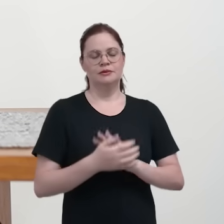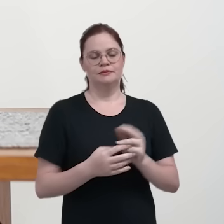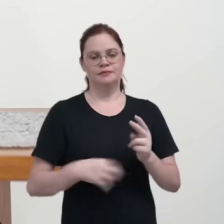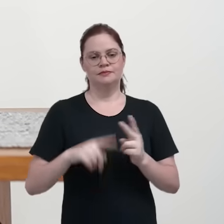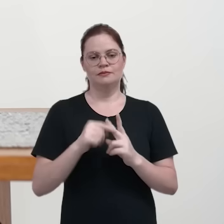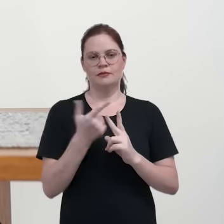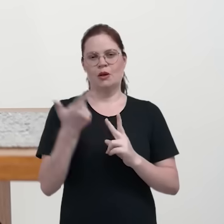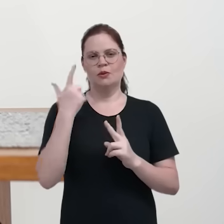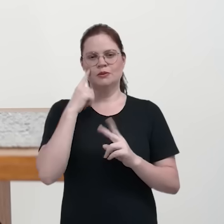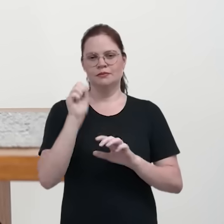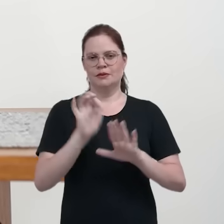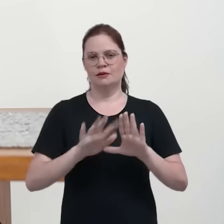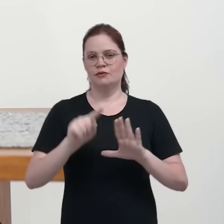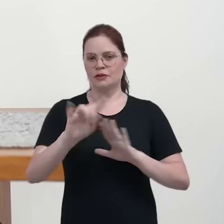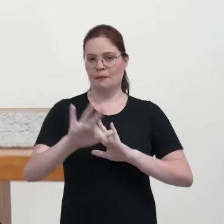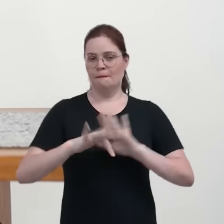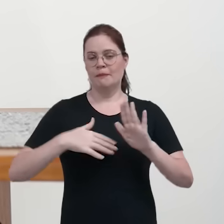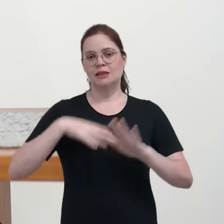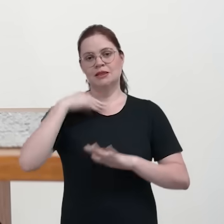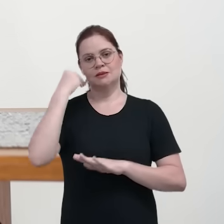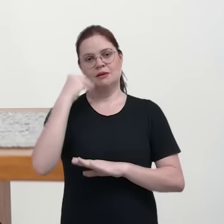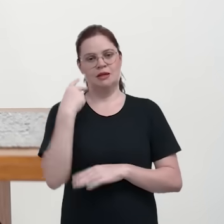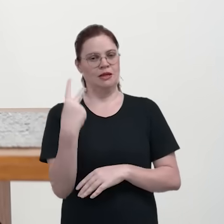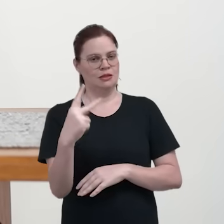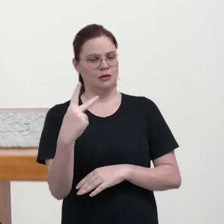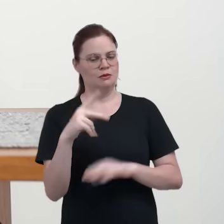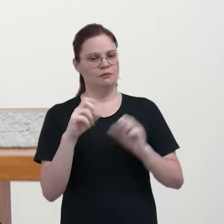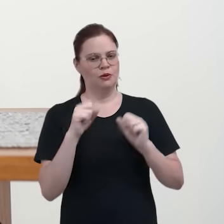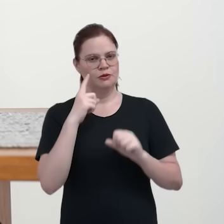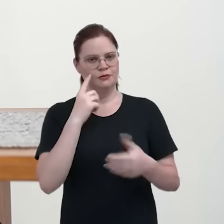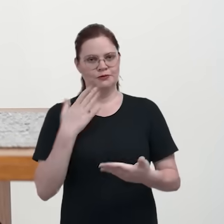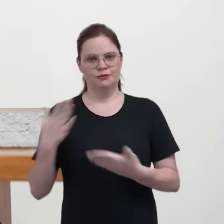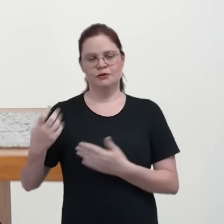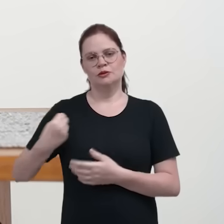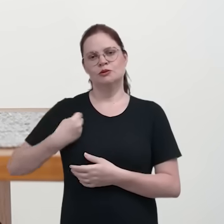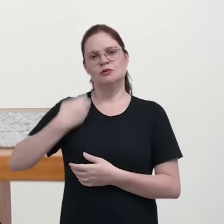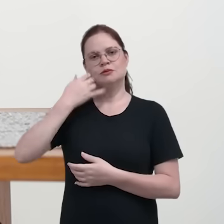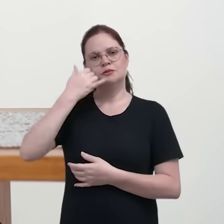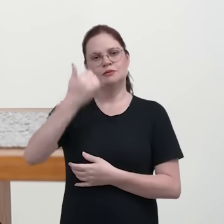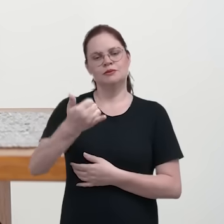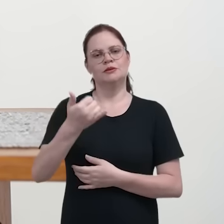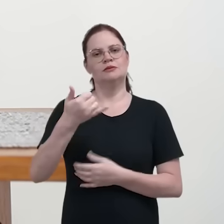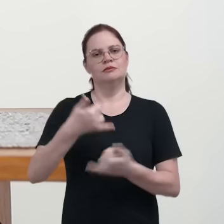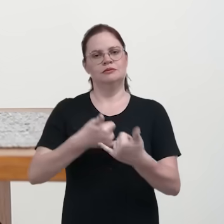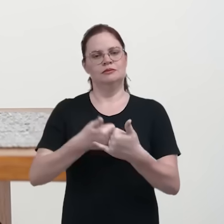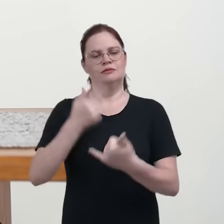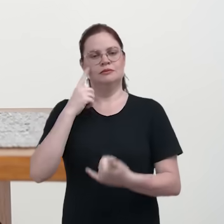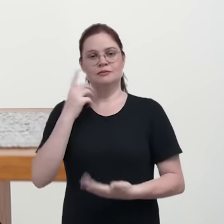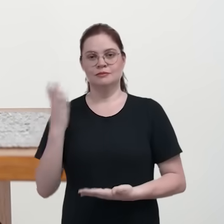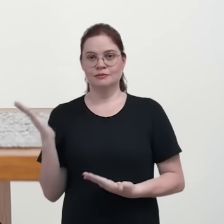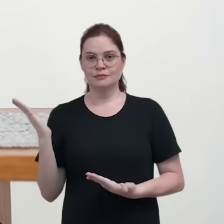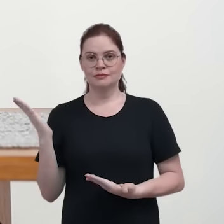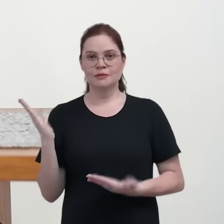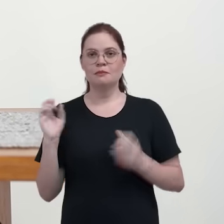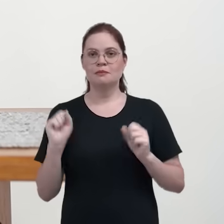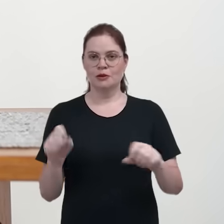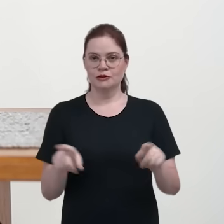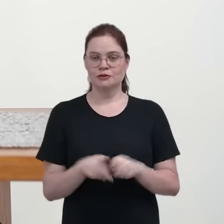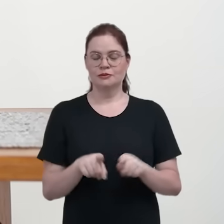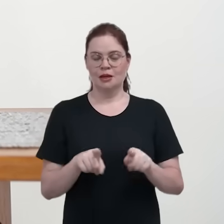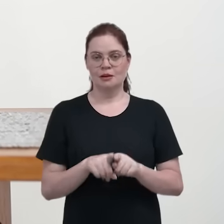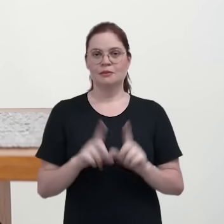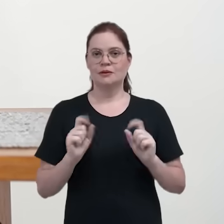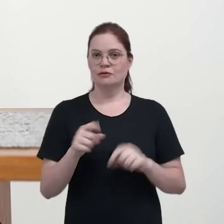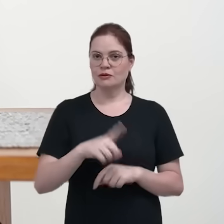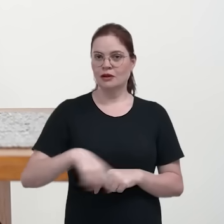outro QR Code onde você pode enviar sua experiência e o número 0800 707 376,